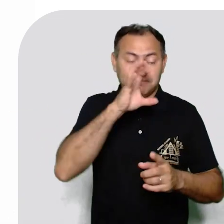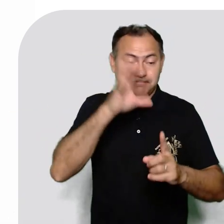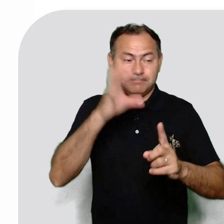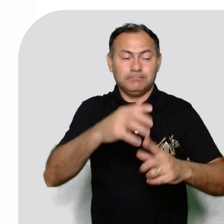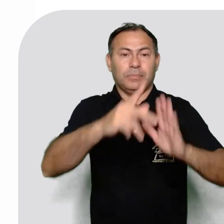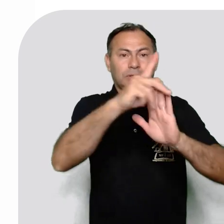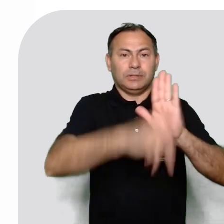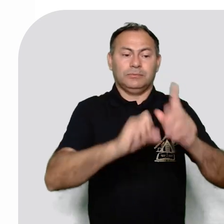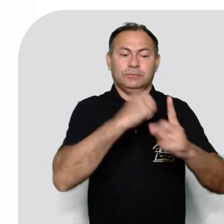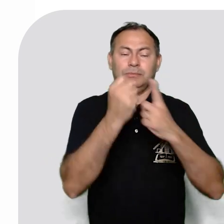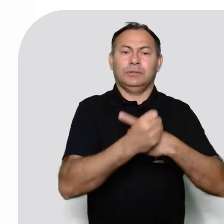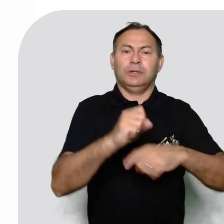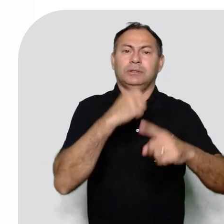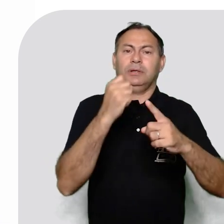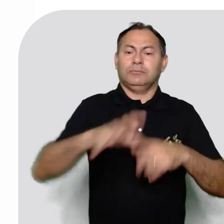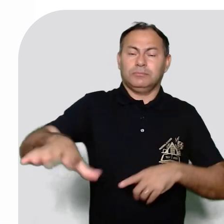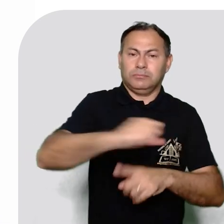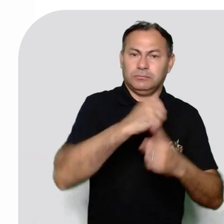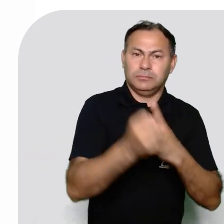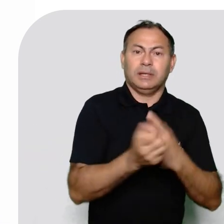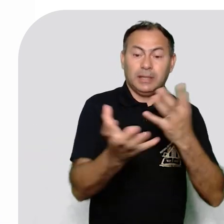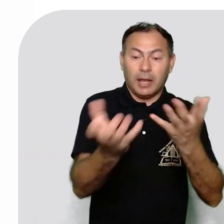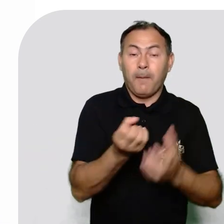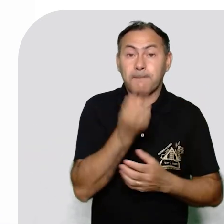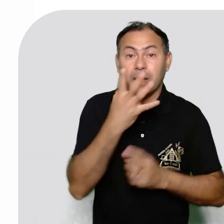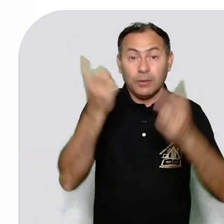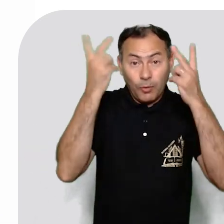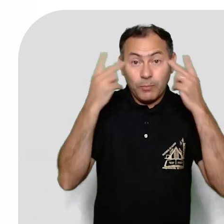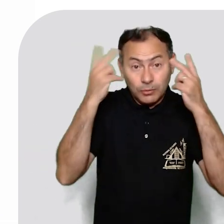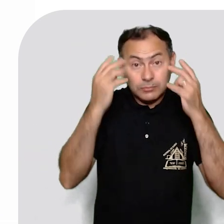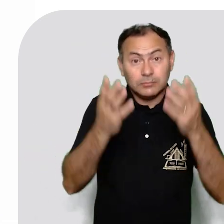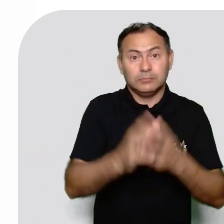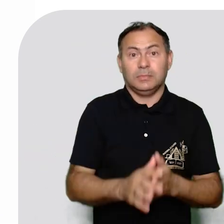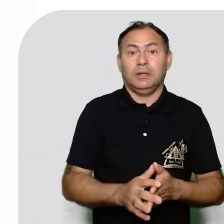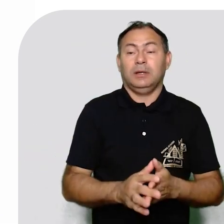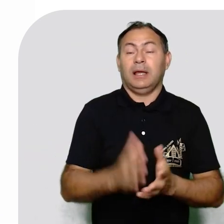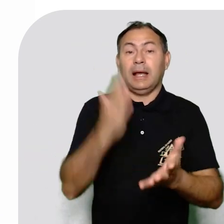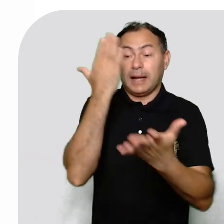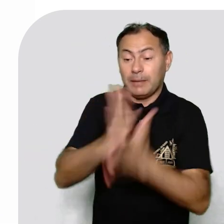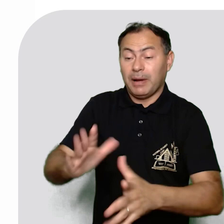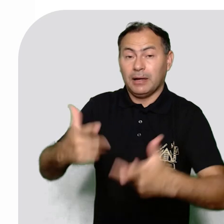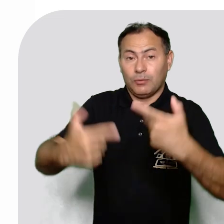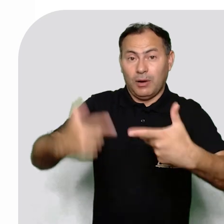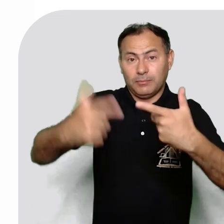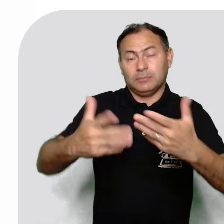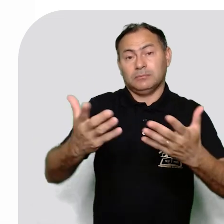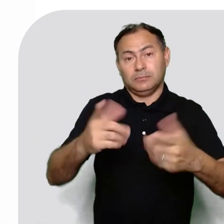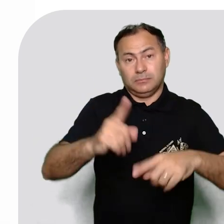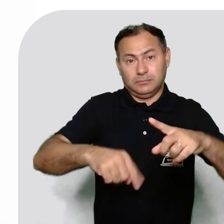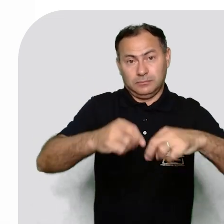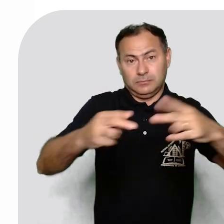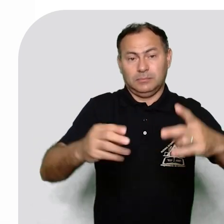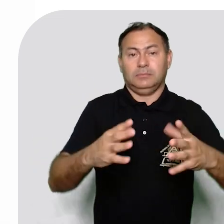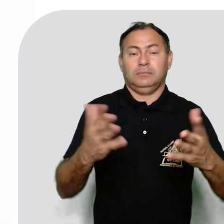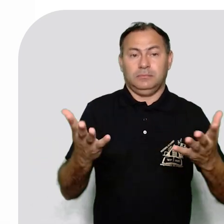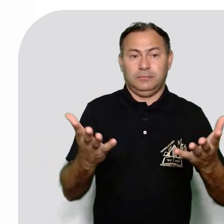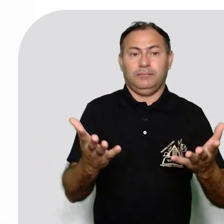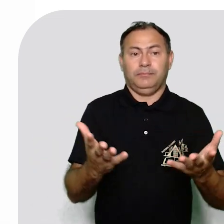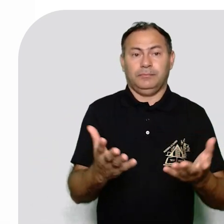uma justiça social e de uma sociedade que busca o bem comum. Então o desarmamento é um elemento